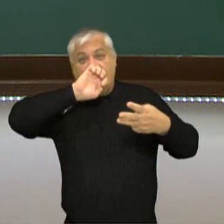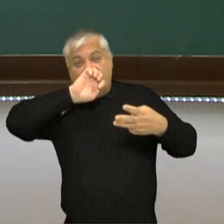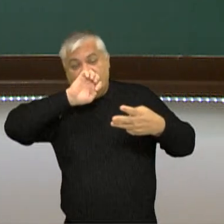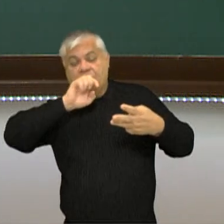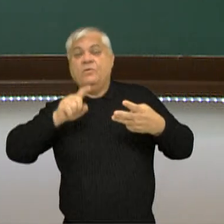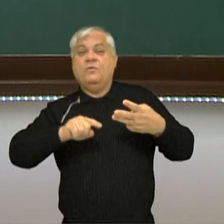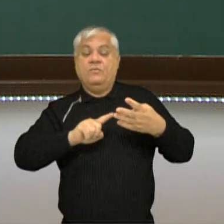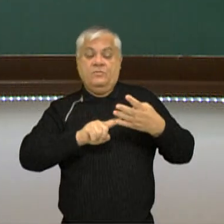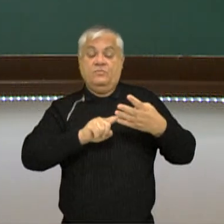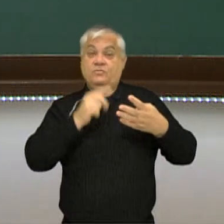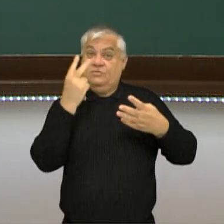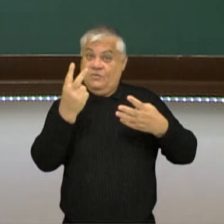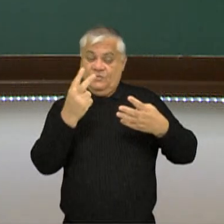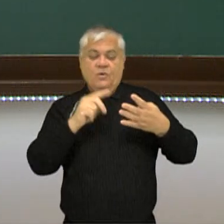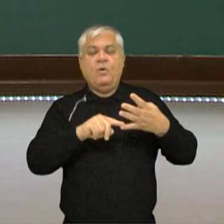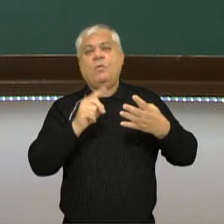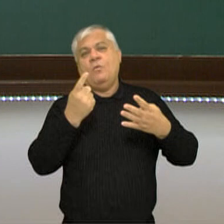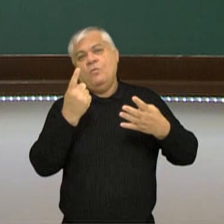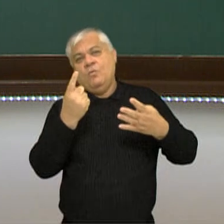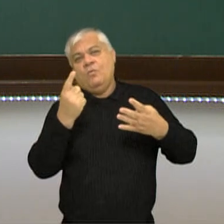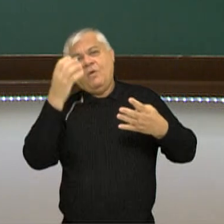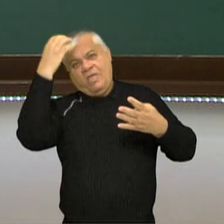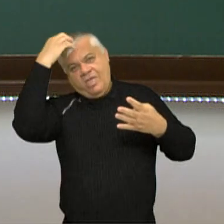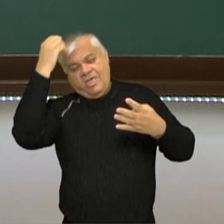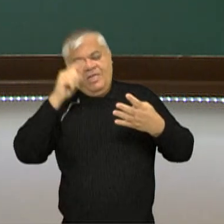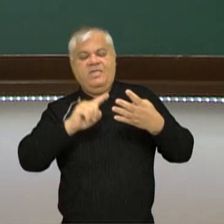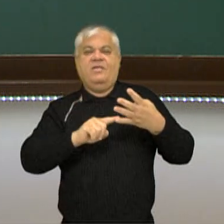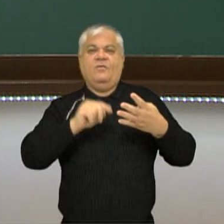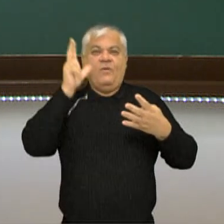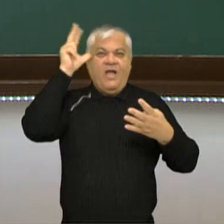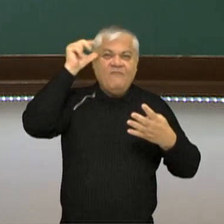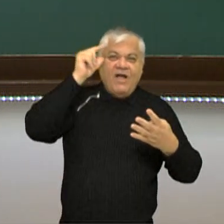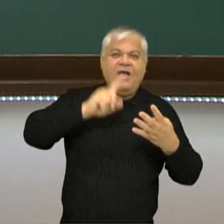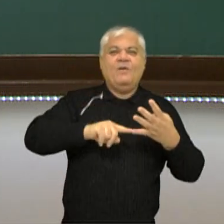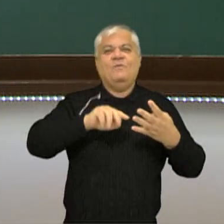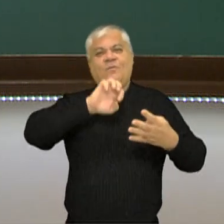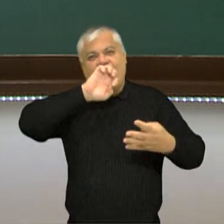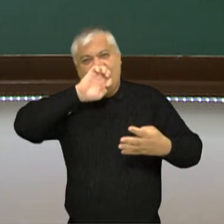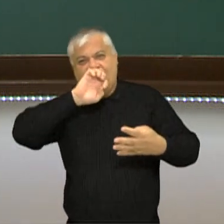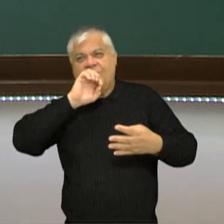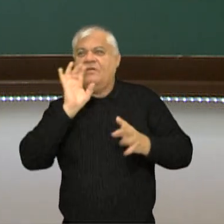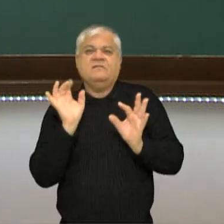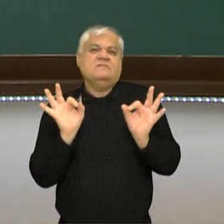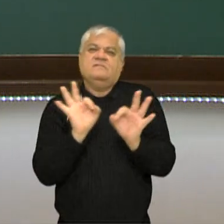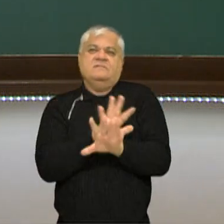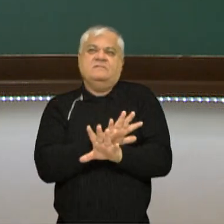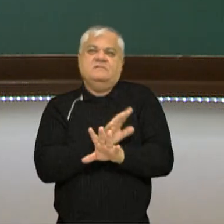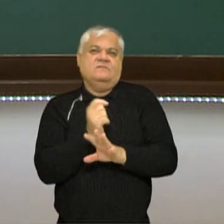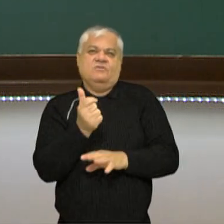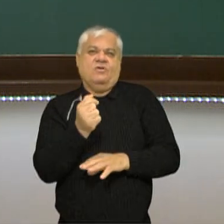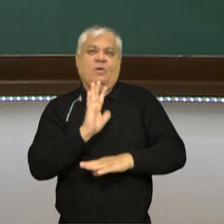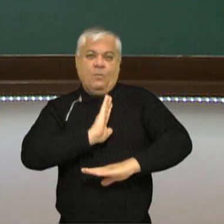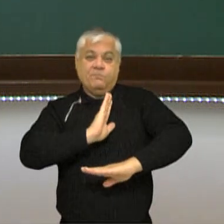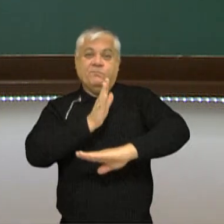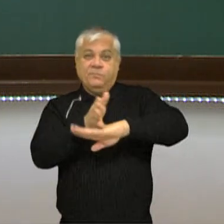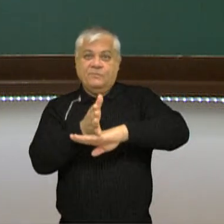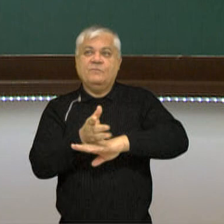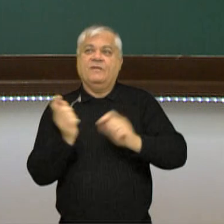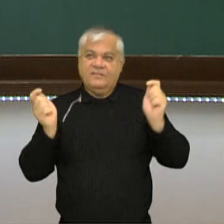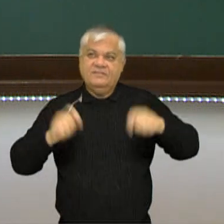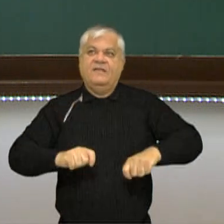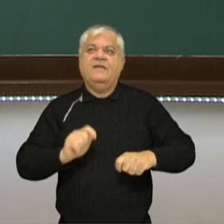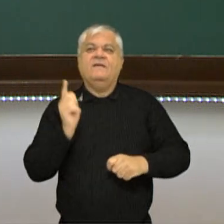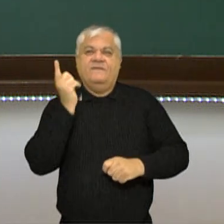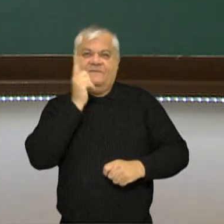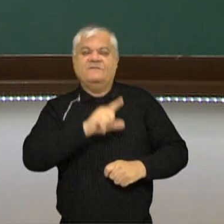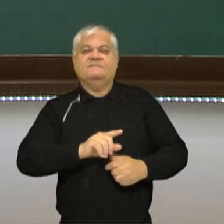ou o rei, 1 cavalo e 1 bispo. Esse é o material mínimo para que eu ainda consiga aplicar um